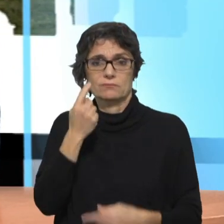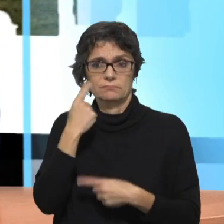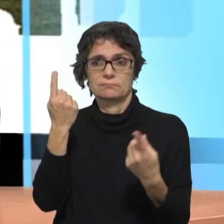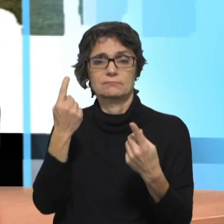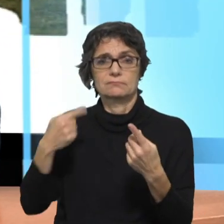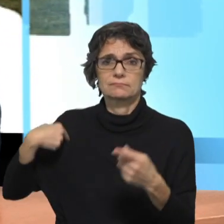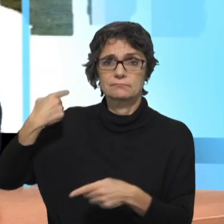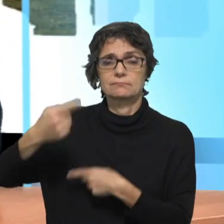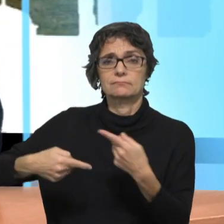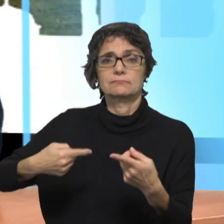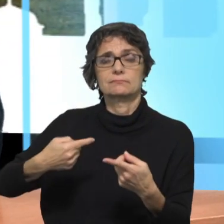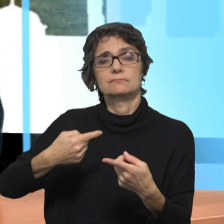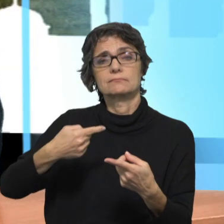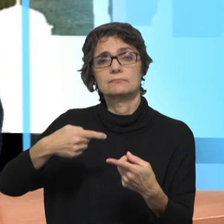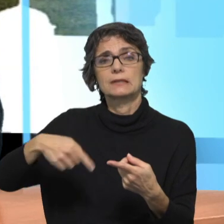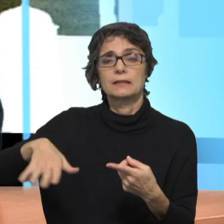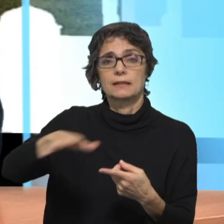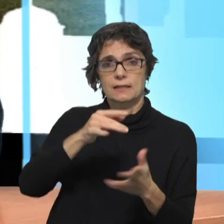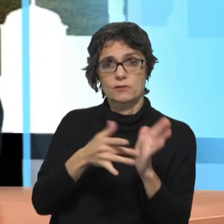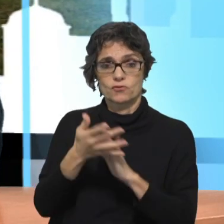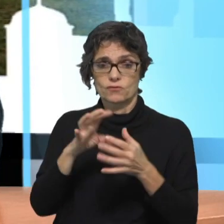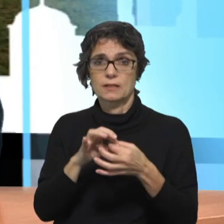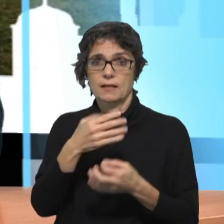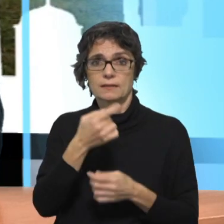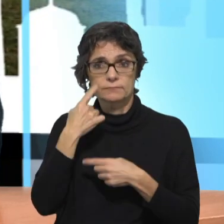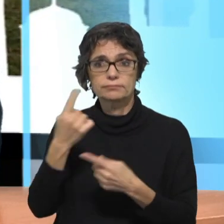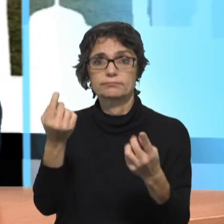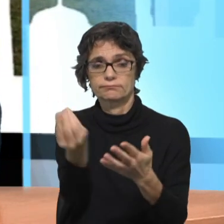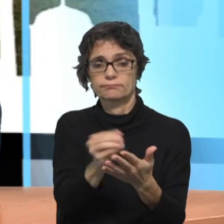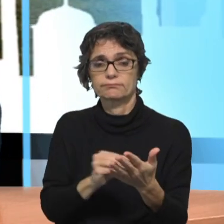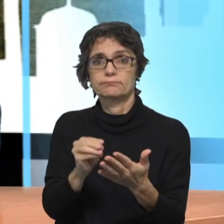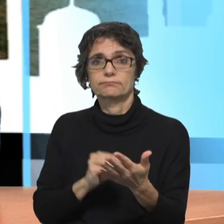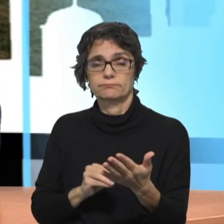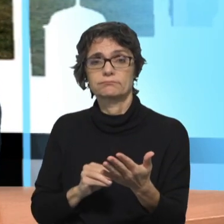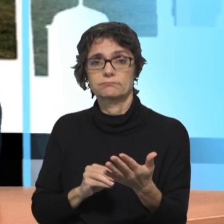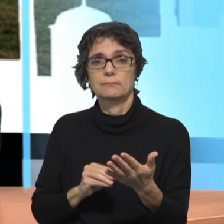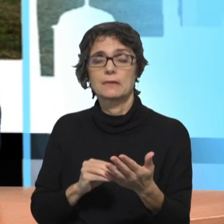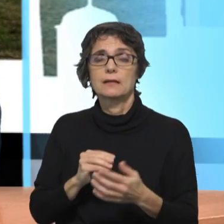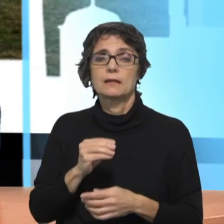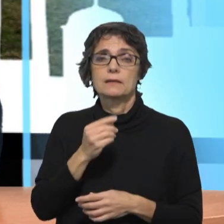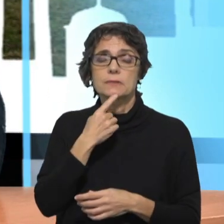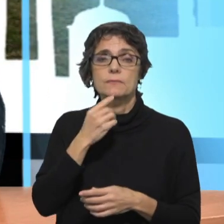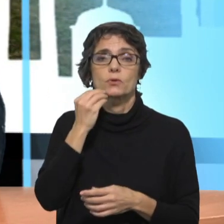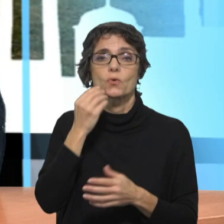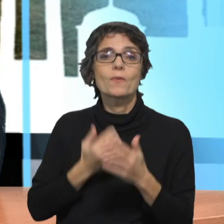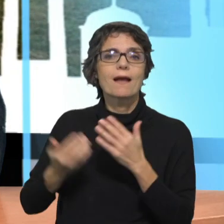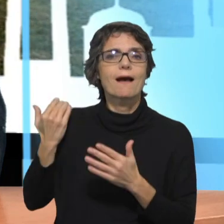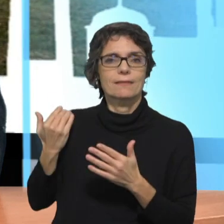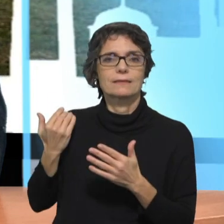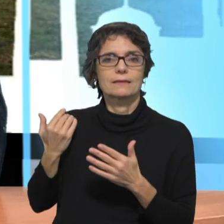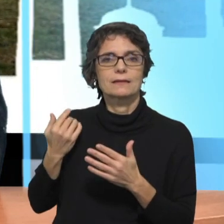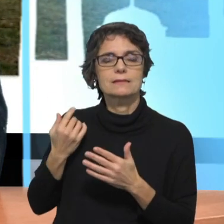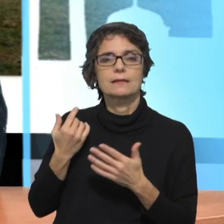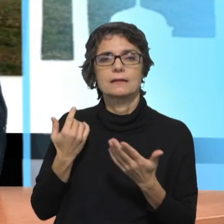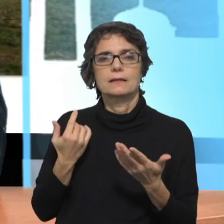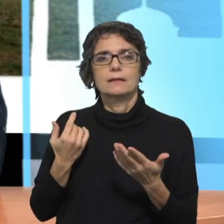de Jesus e que faz também remontar o seu fundamento a esta própria origem davídica,